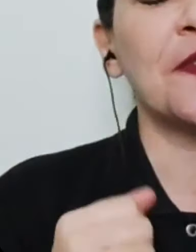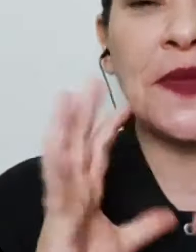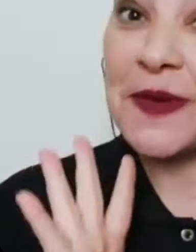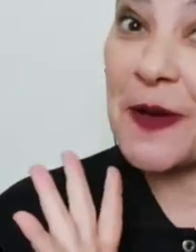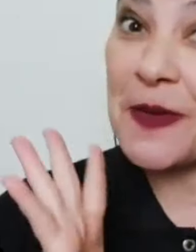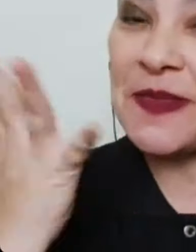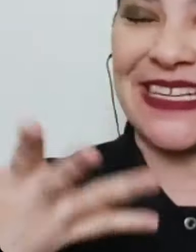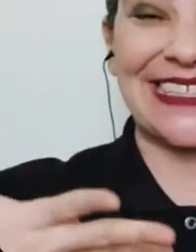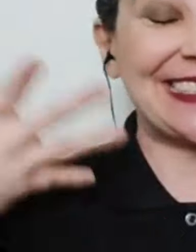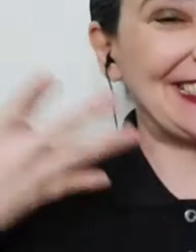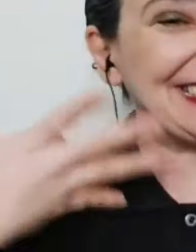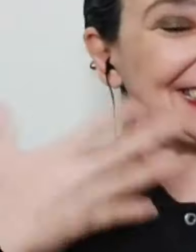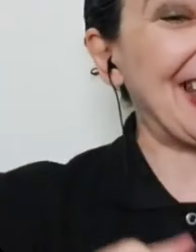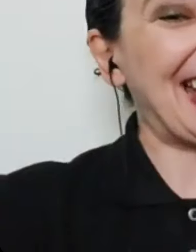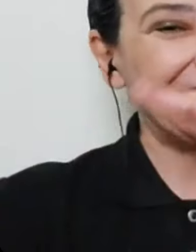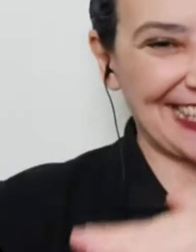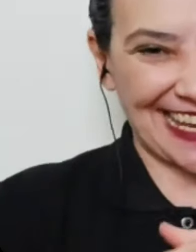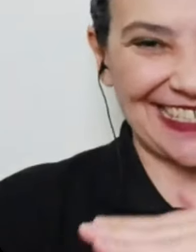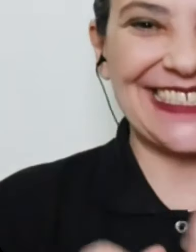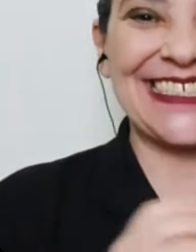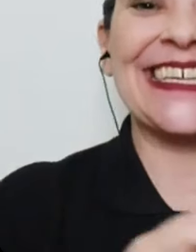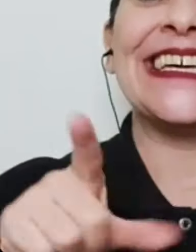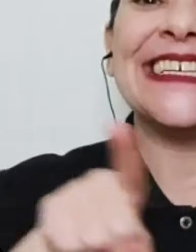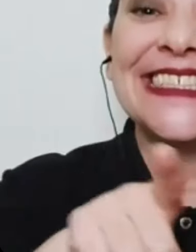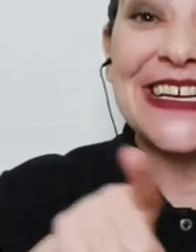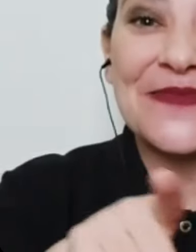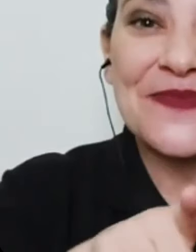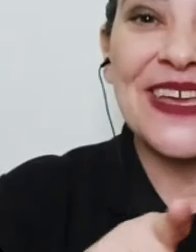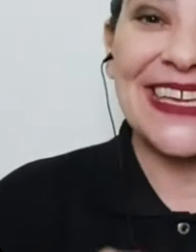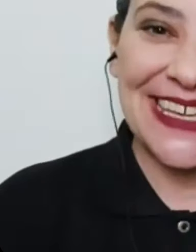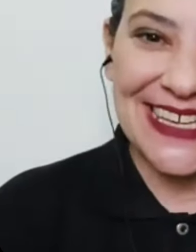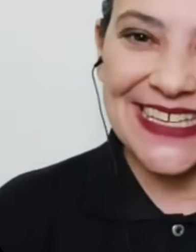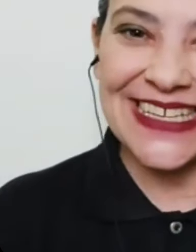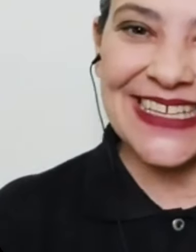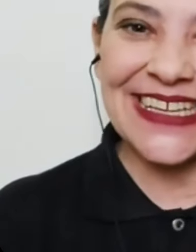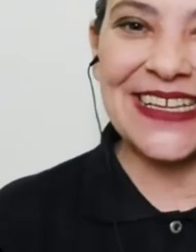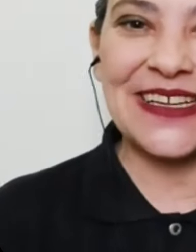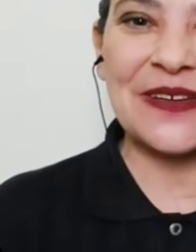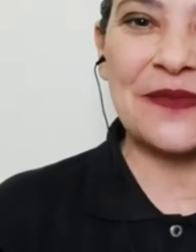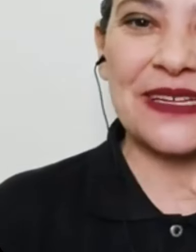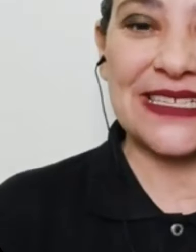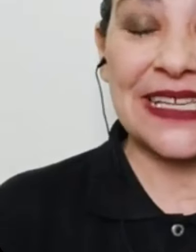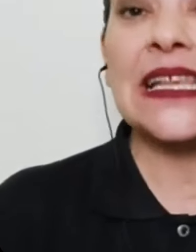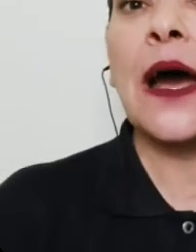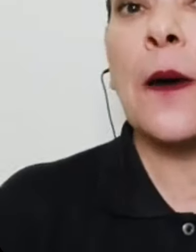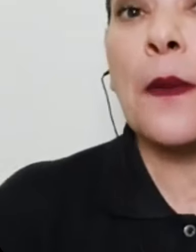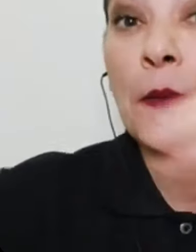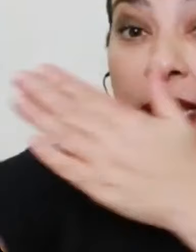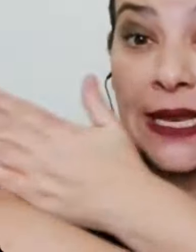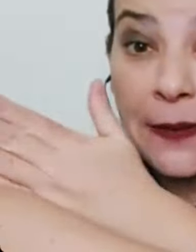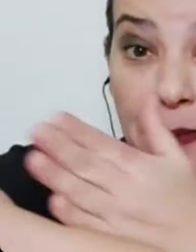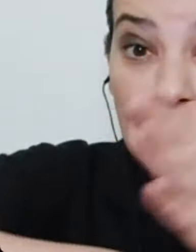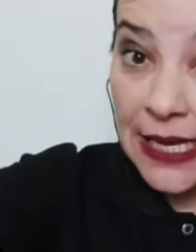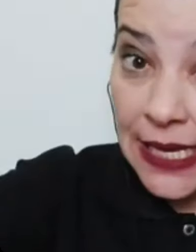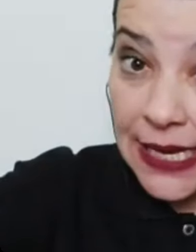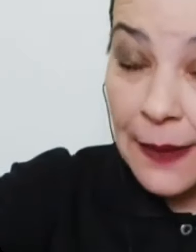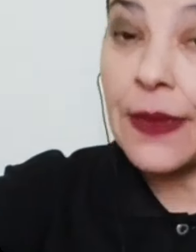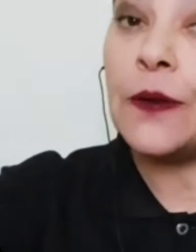dessa tarde. E a Marisa que está aqui, eu vou aqui também, é uma mulher branca, cabelos